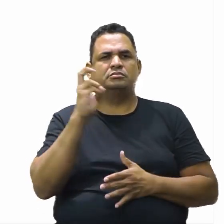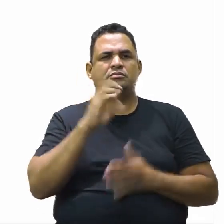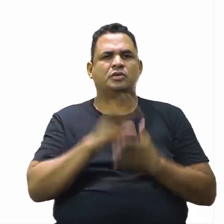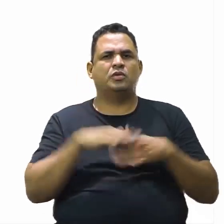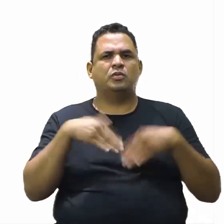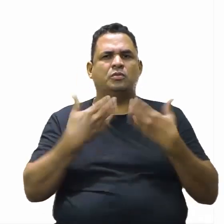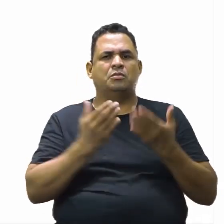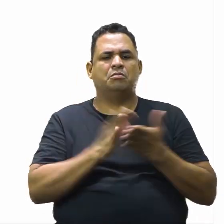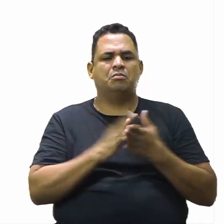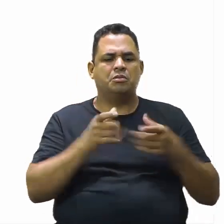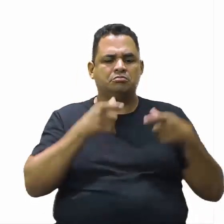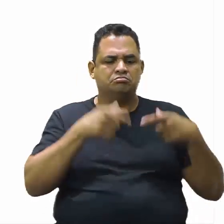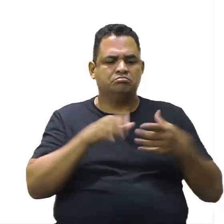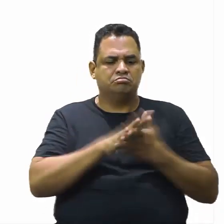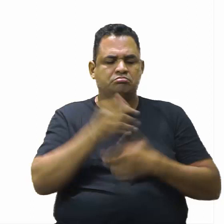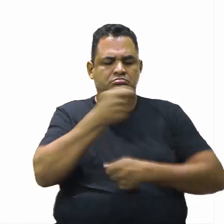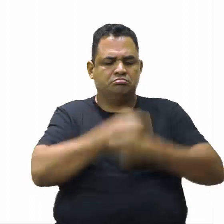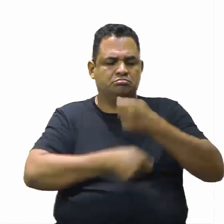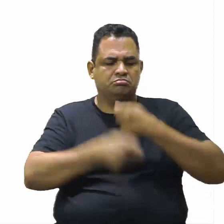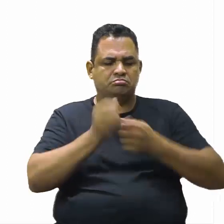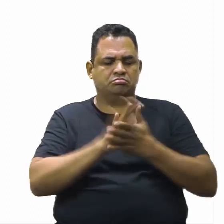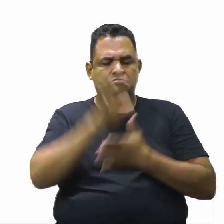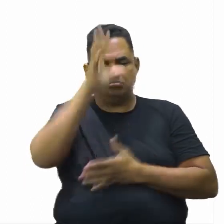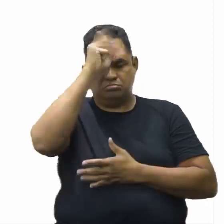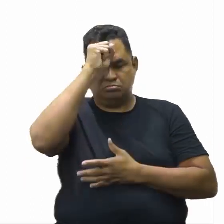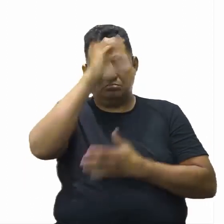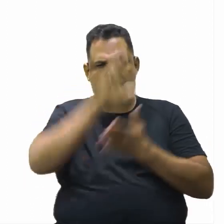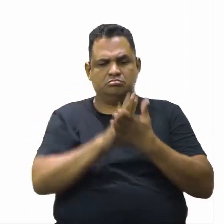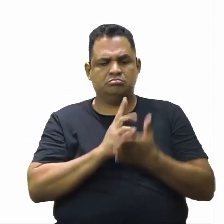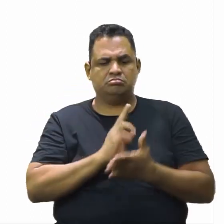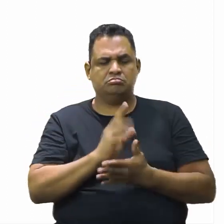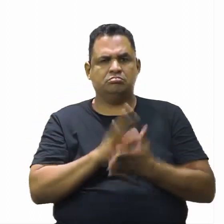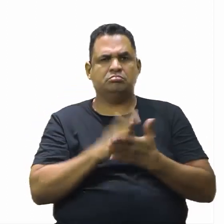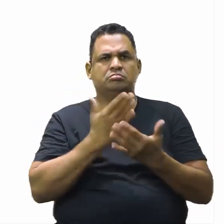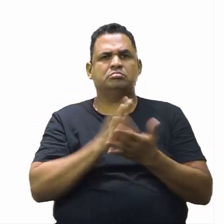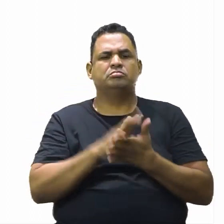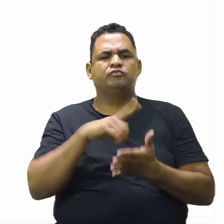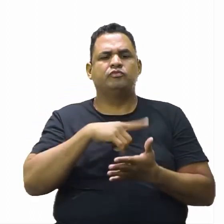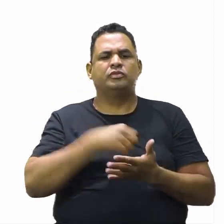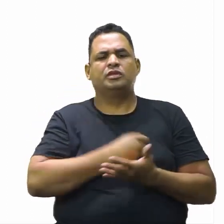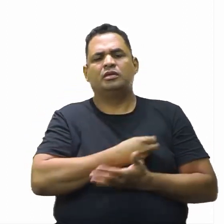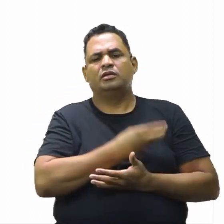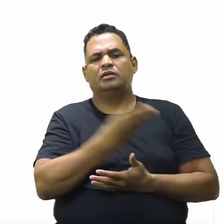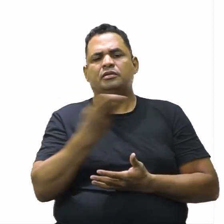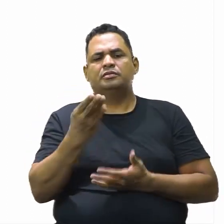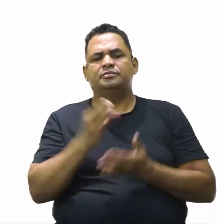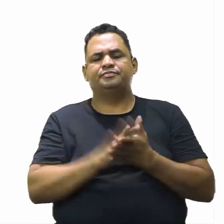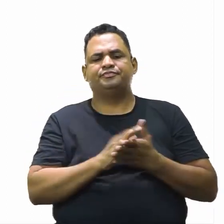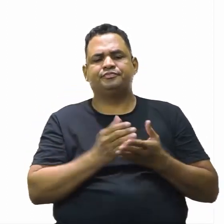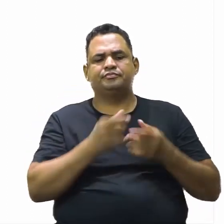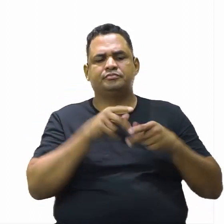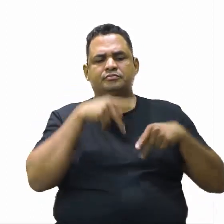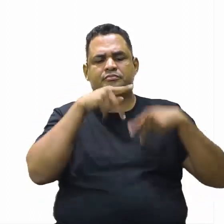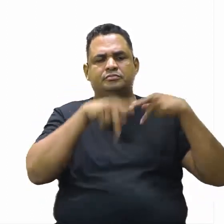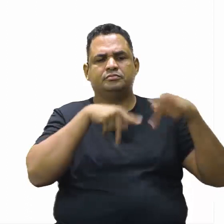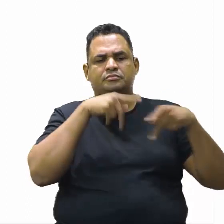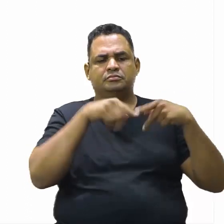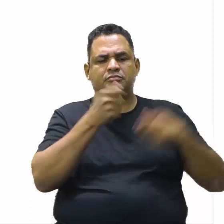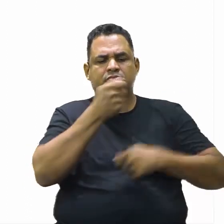o setor econômico que você aprendeu aí durante a aula que concentra a maior parte da